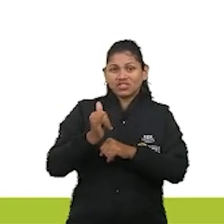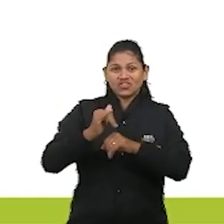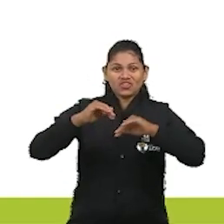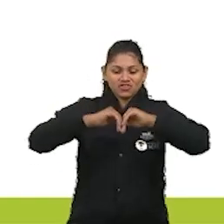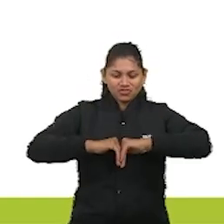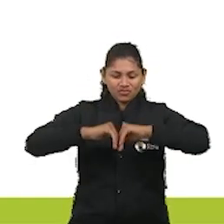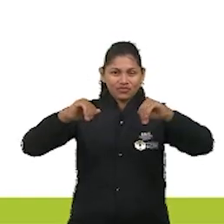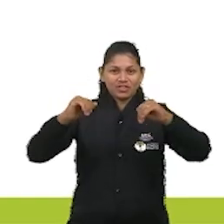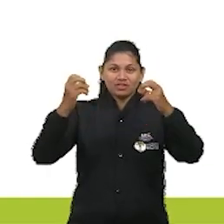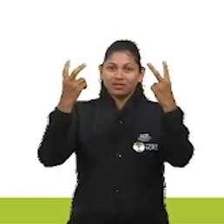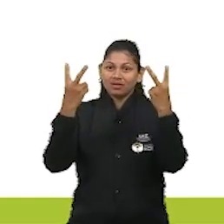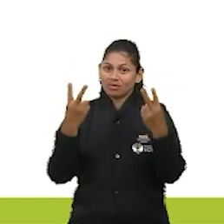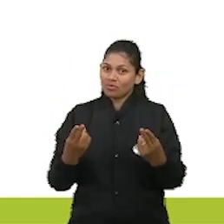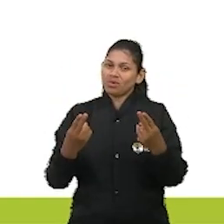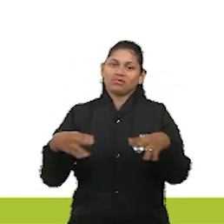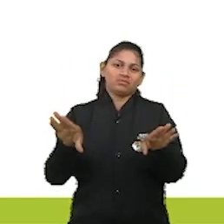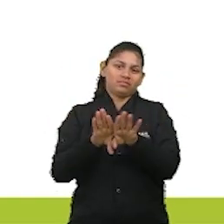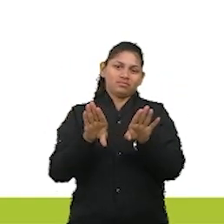Agora vamos aqui analisar.